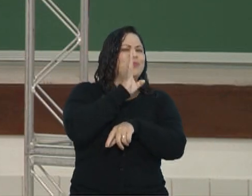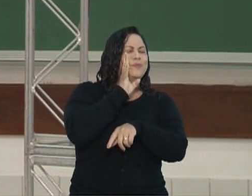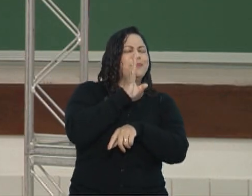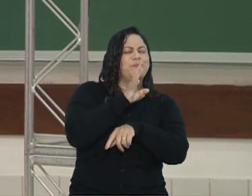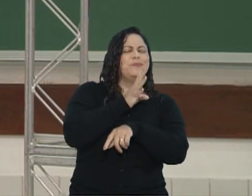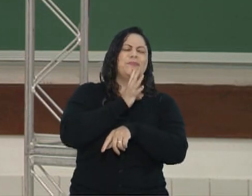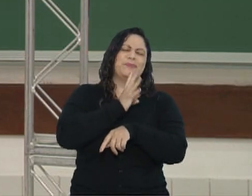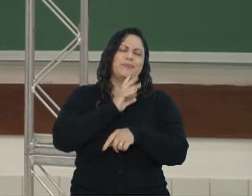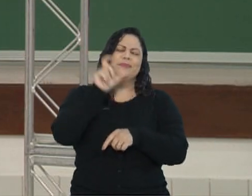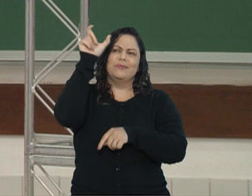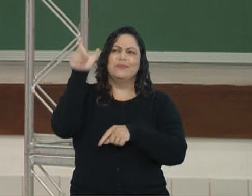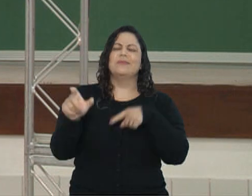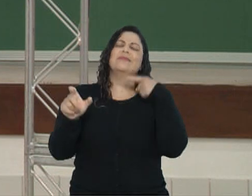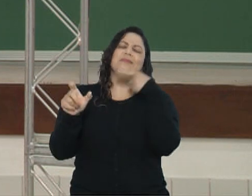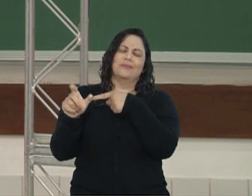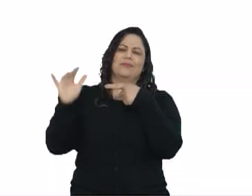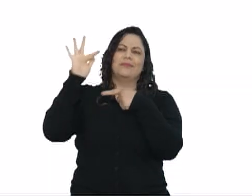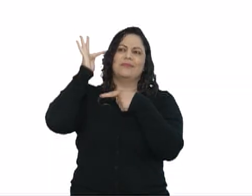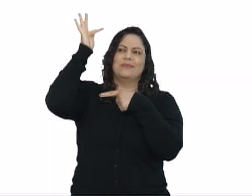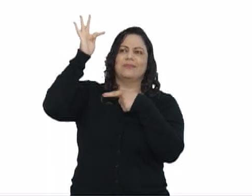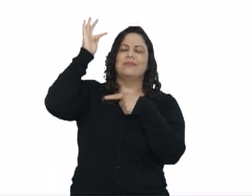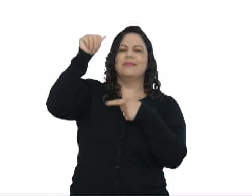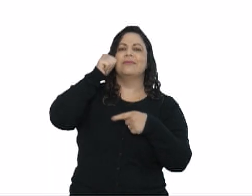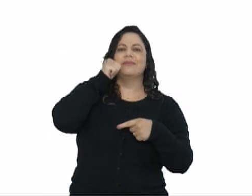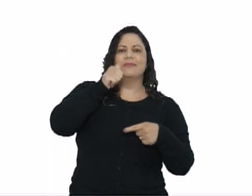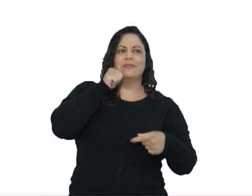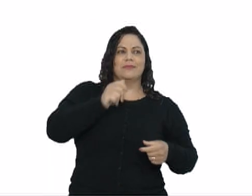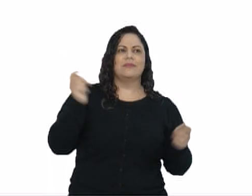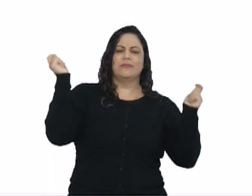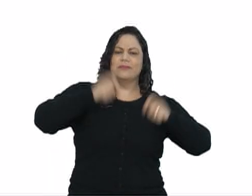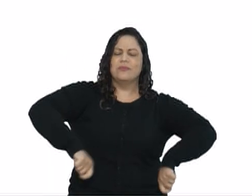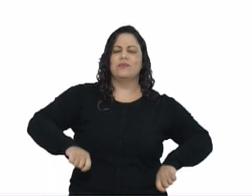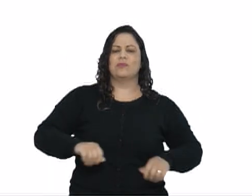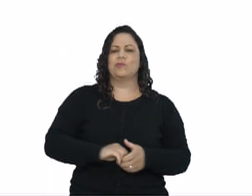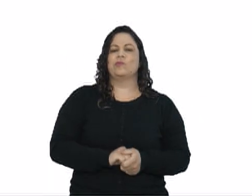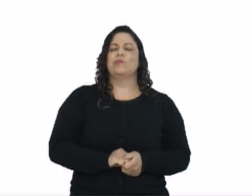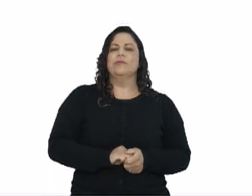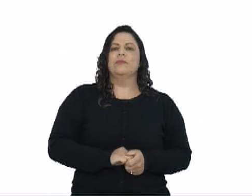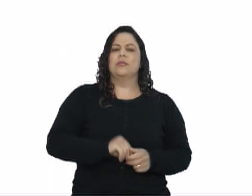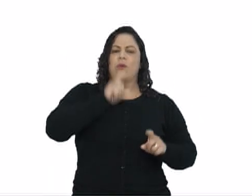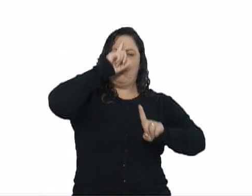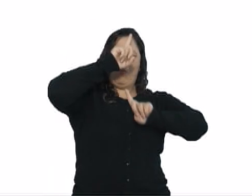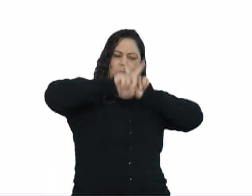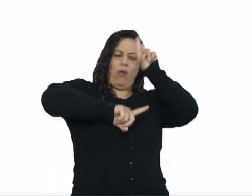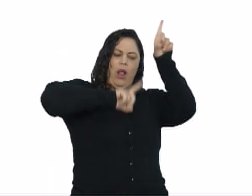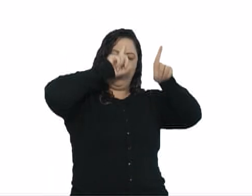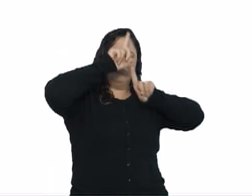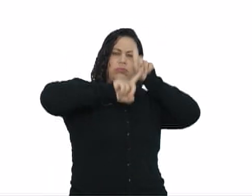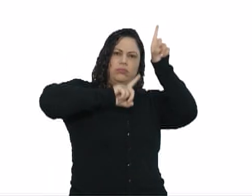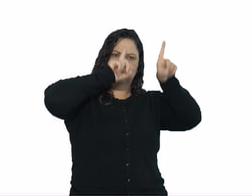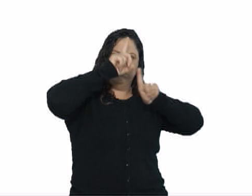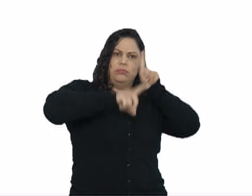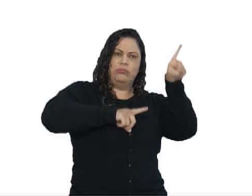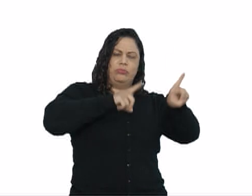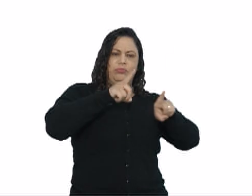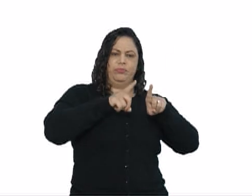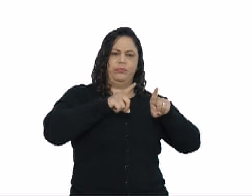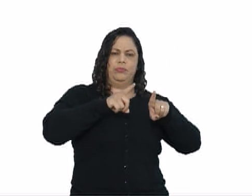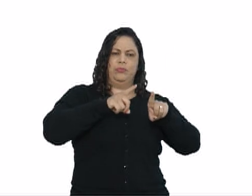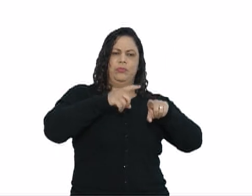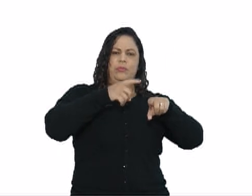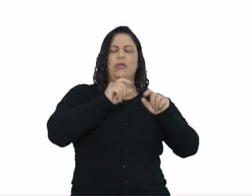mais a personagem. Né? O autoritarismo tenta induzir o povo à apatia,